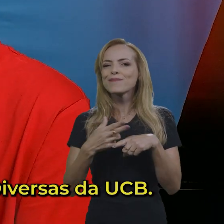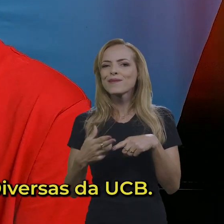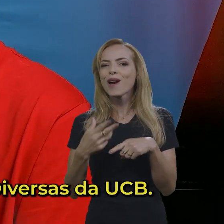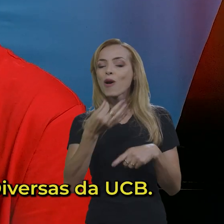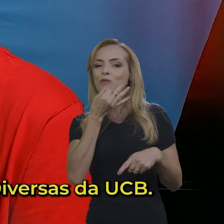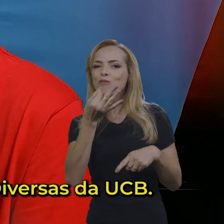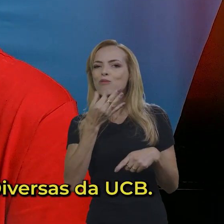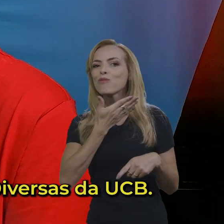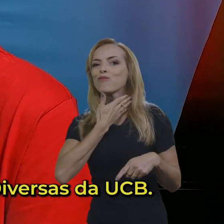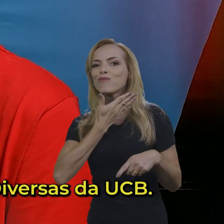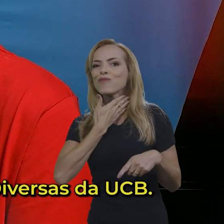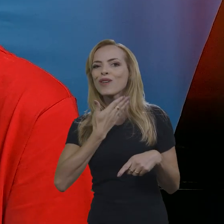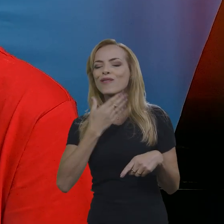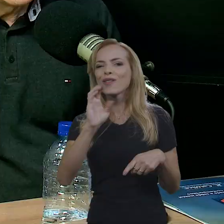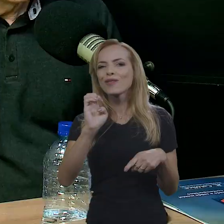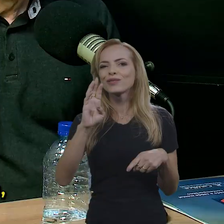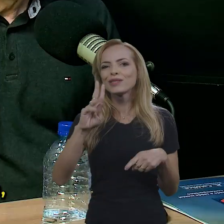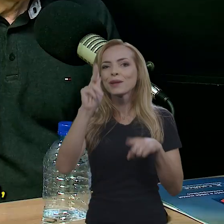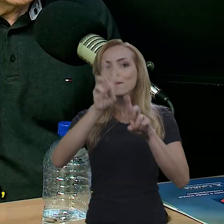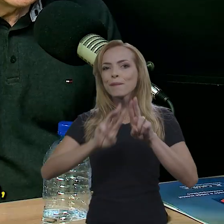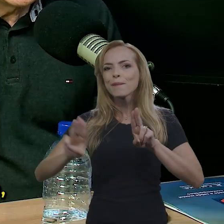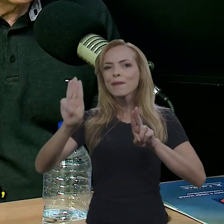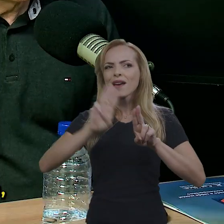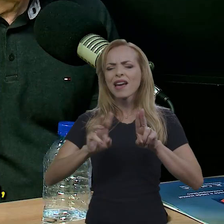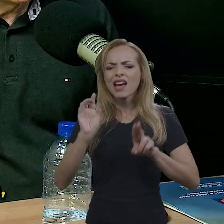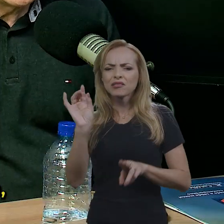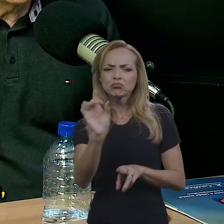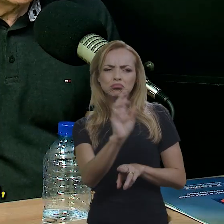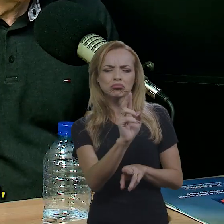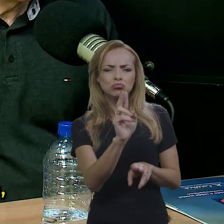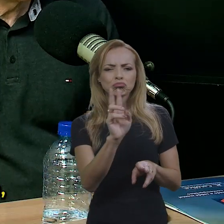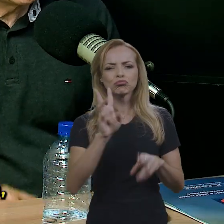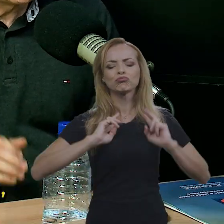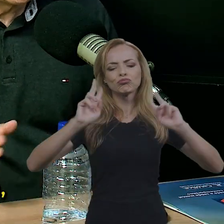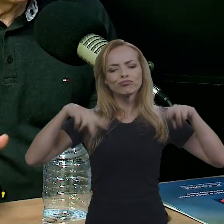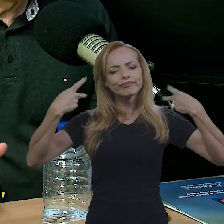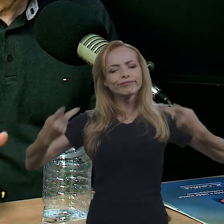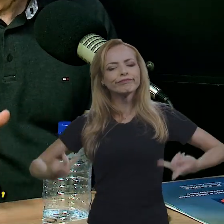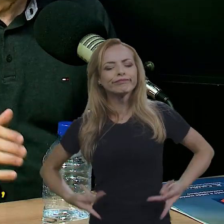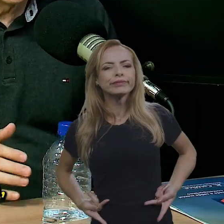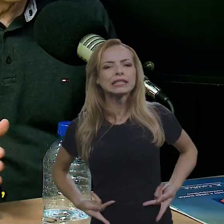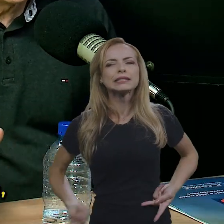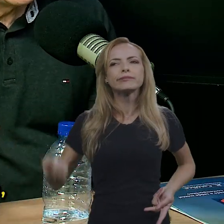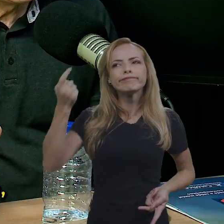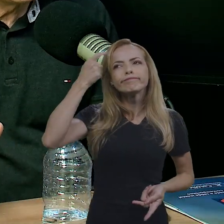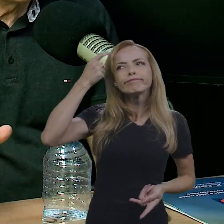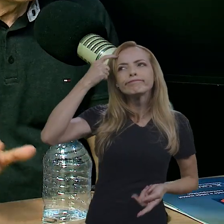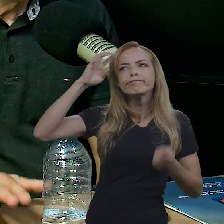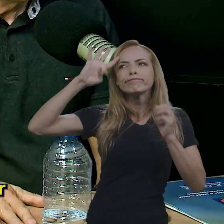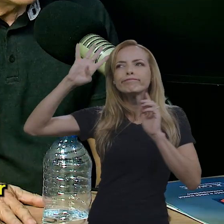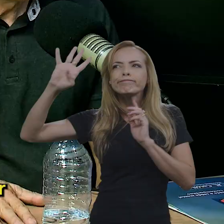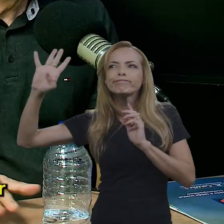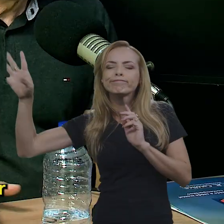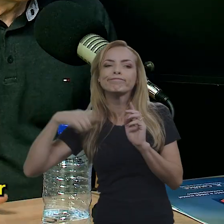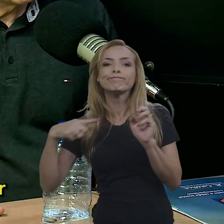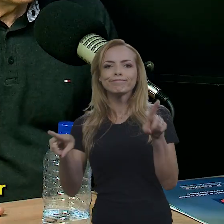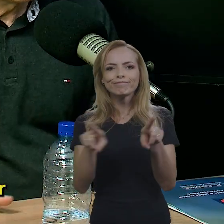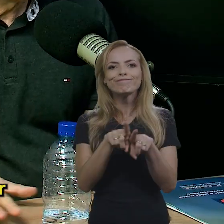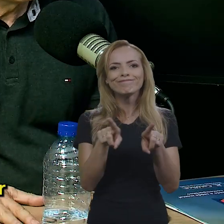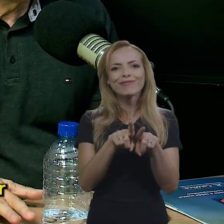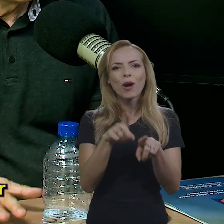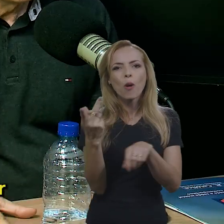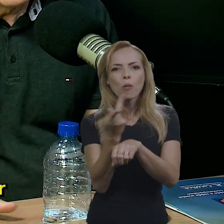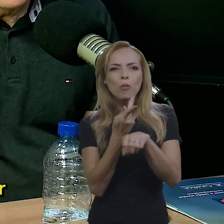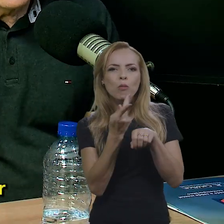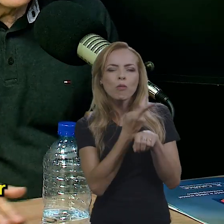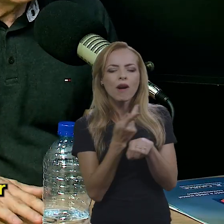MesaCast Vozes Diversas da UCB. Então, cada ser humano segue, né, suas intuições, a sua consciência, assim como também